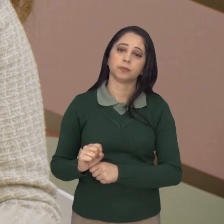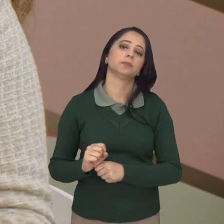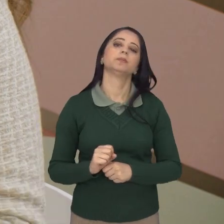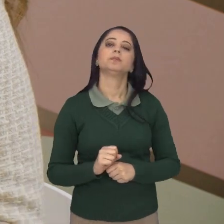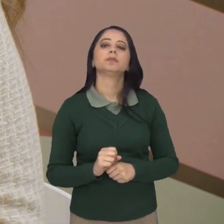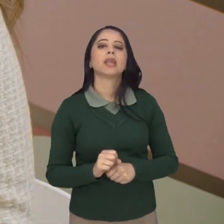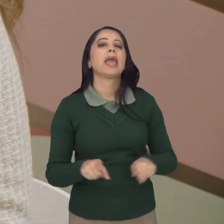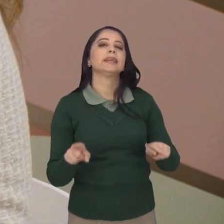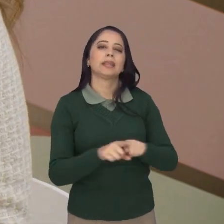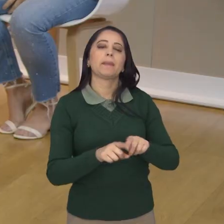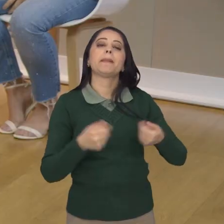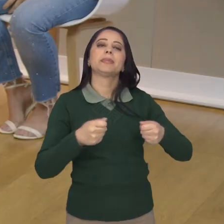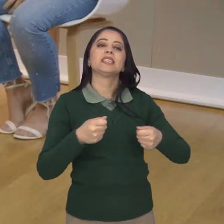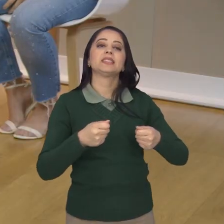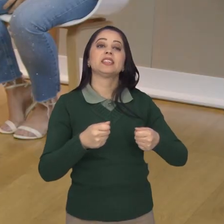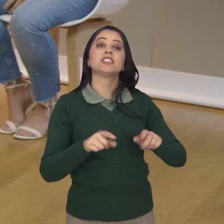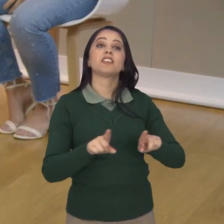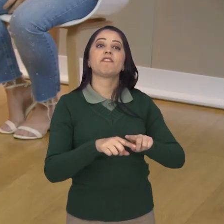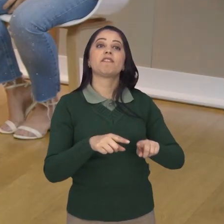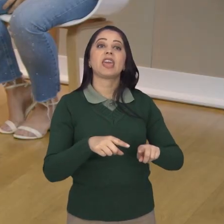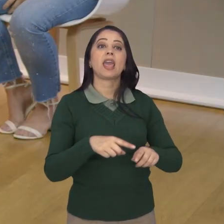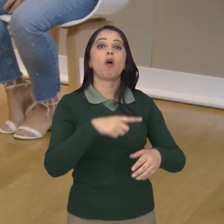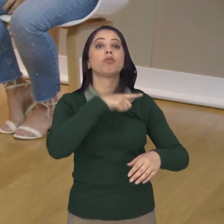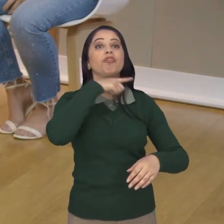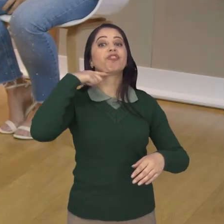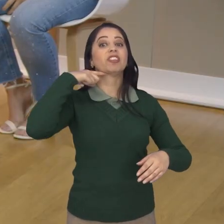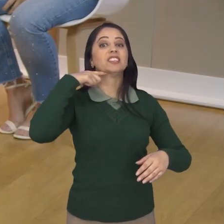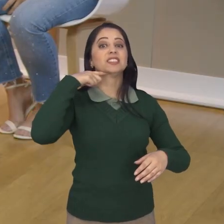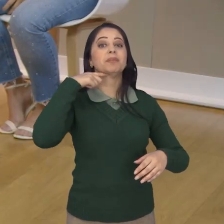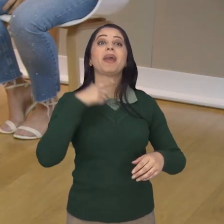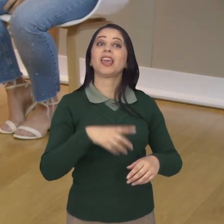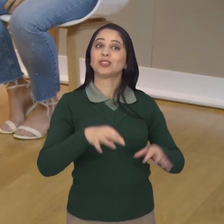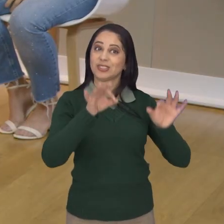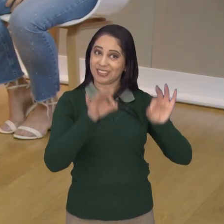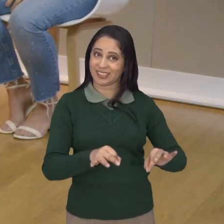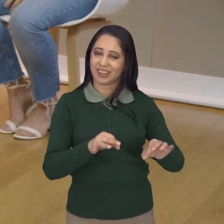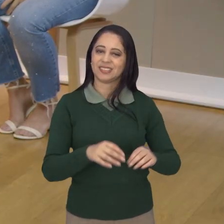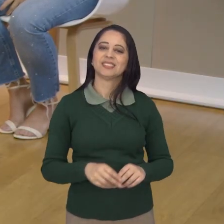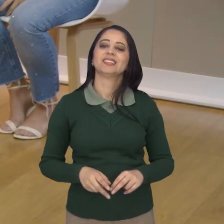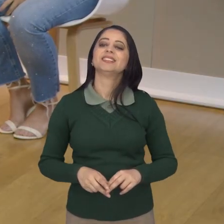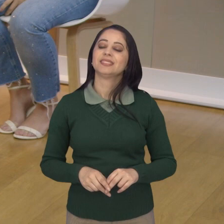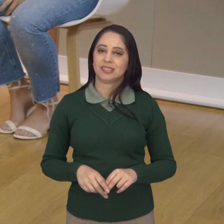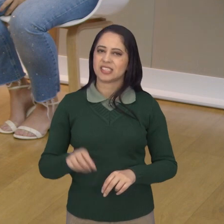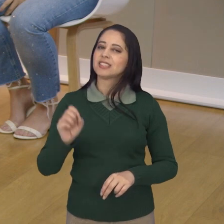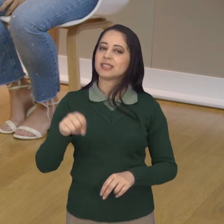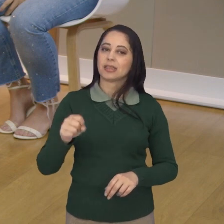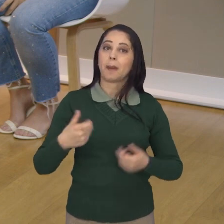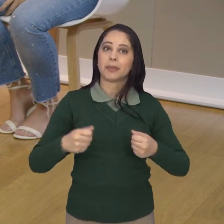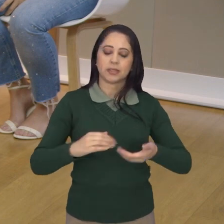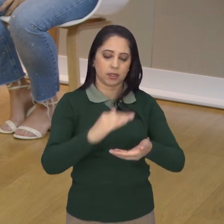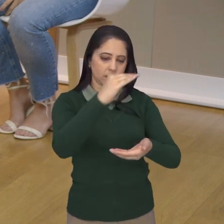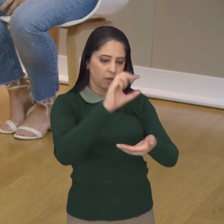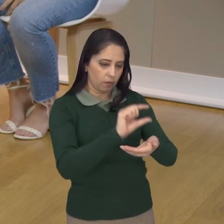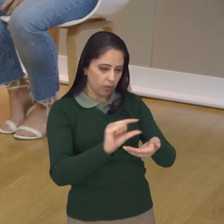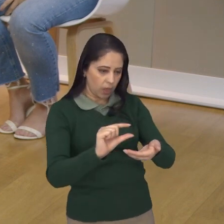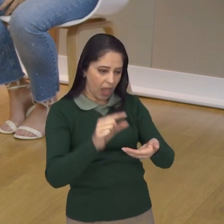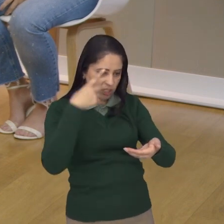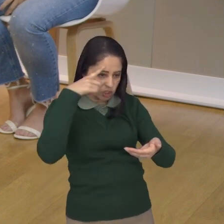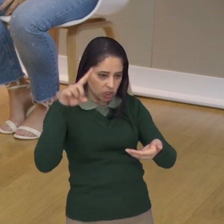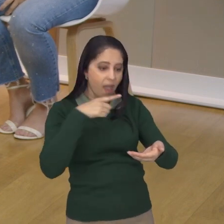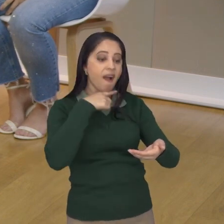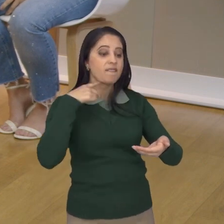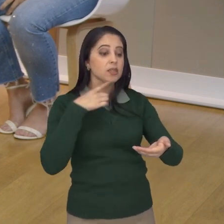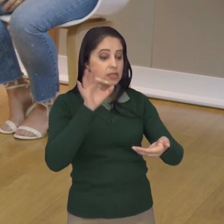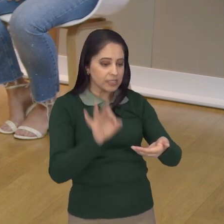para o outro. E, claro, verificar a data de validade dos produtos sempre, né? Com alergia ou sem alergia, intolerância é o mais ou sem